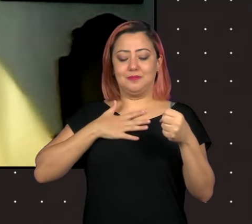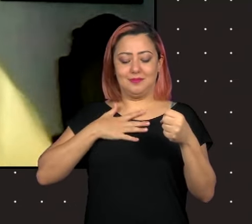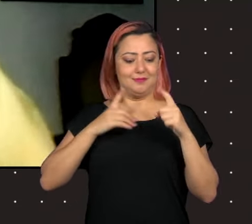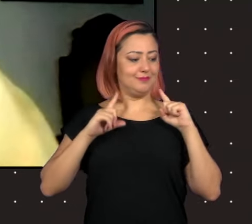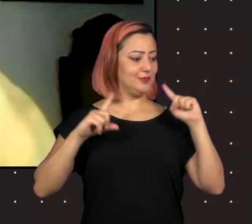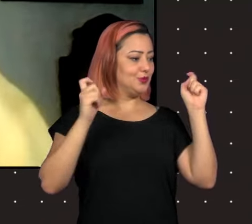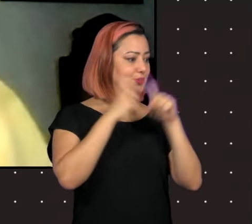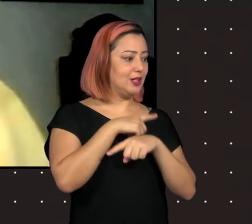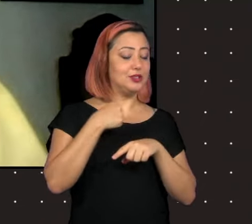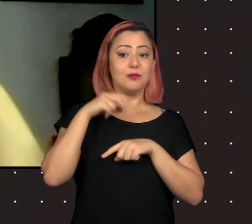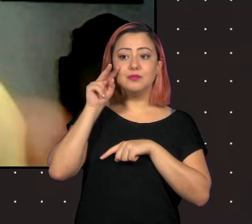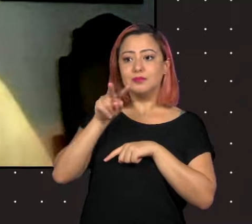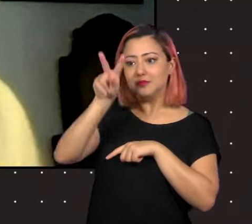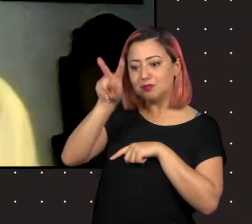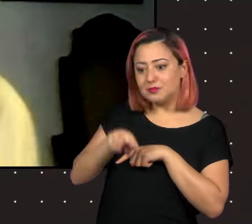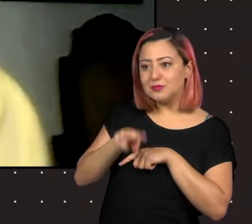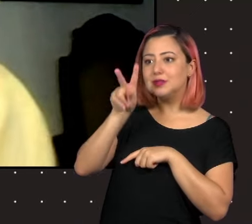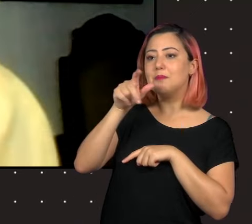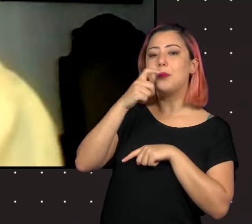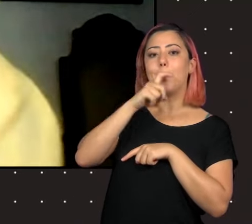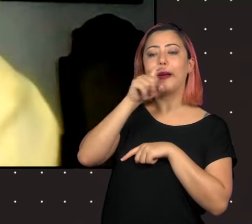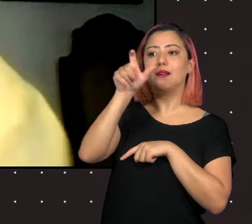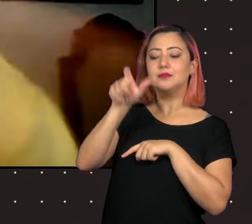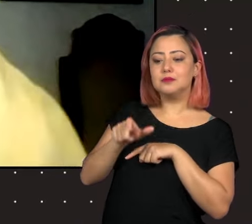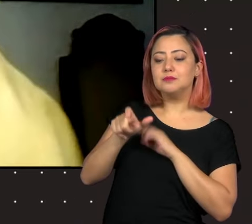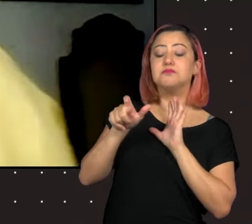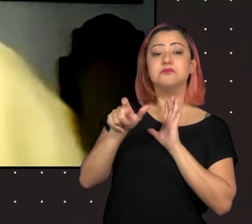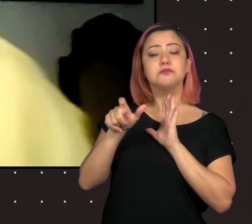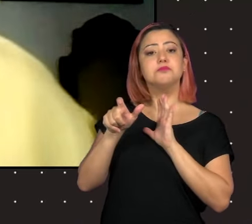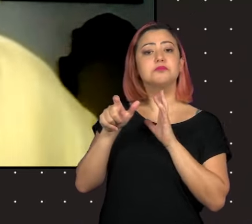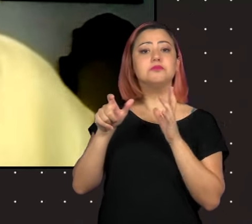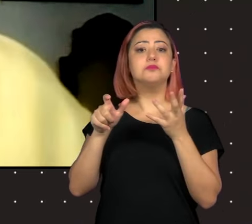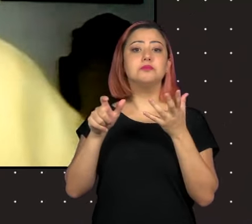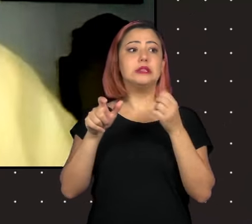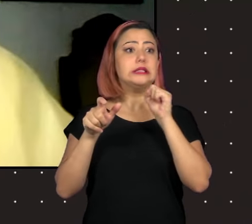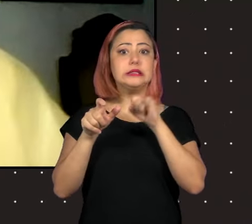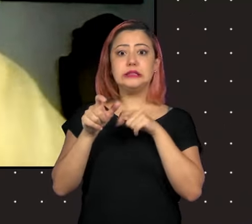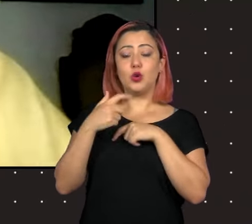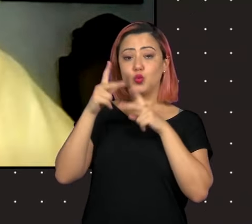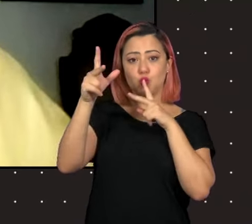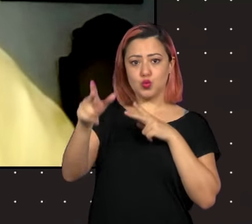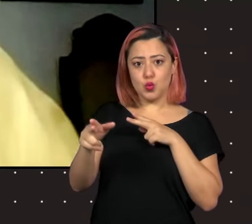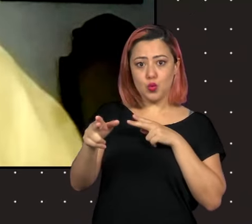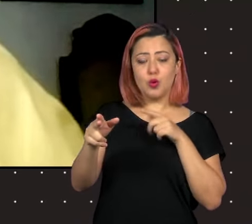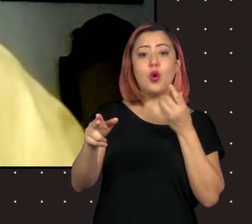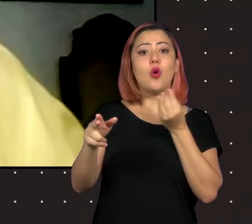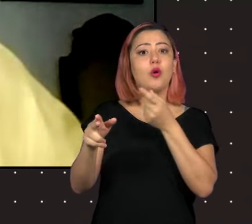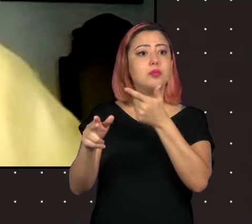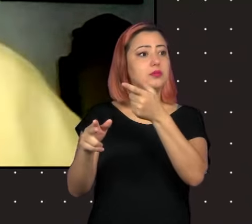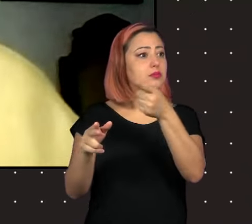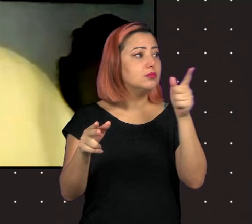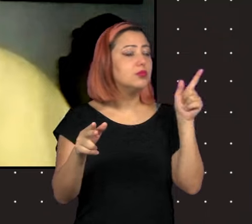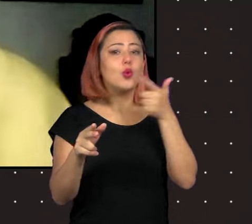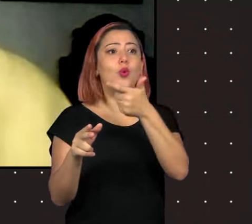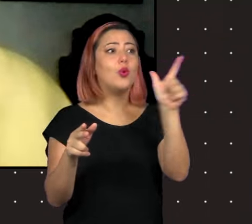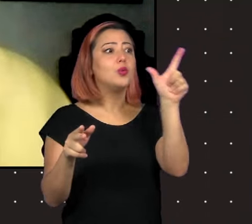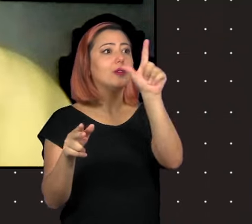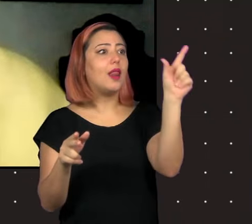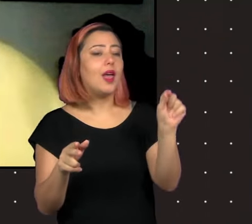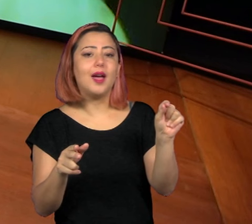Era nele que eu via isso. Se não fosse ele, eu podia ser como qualquer italiano da cidade e achar que eu